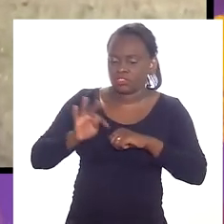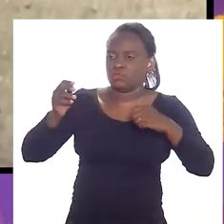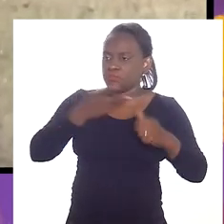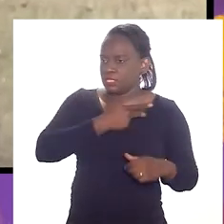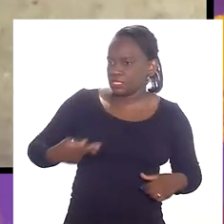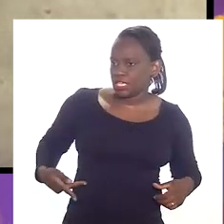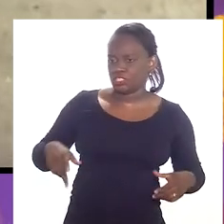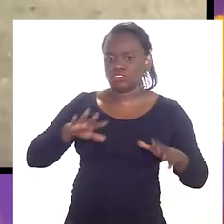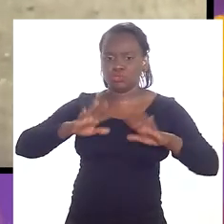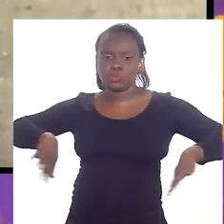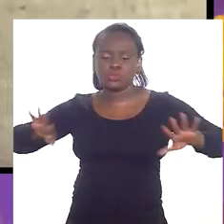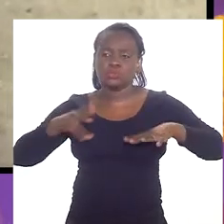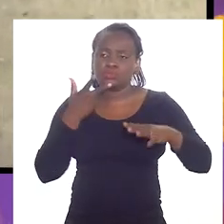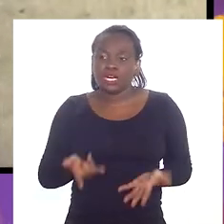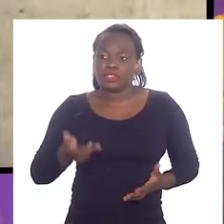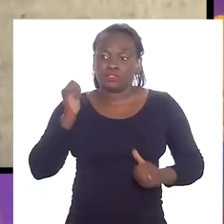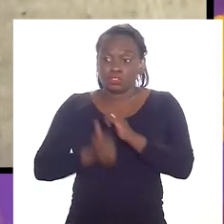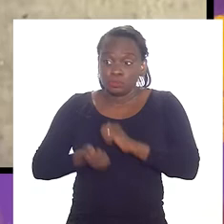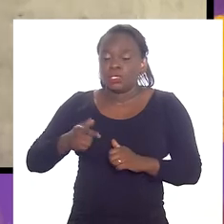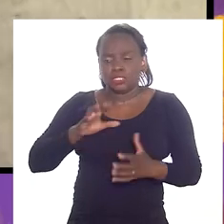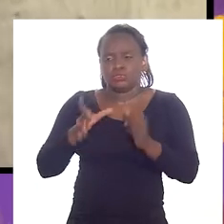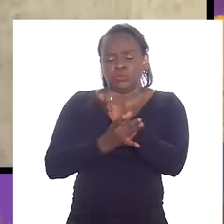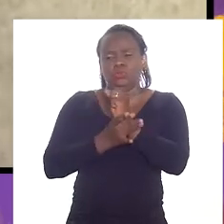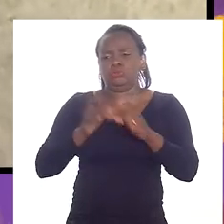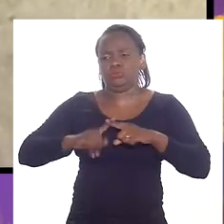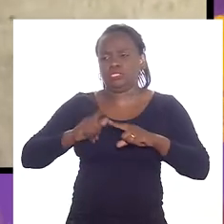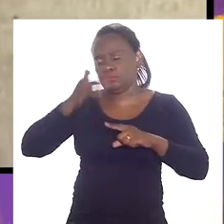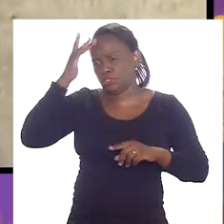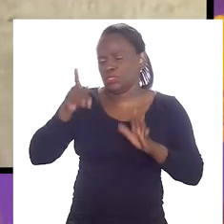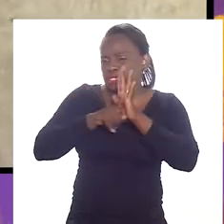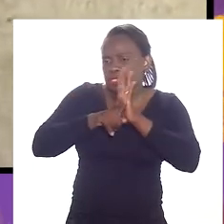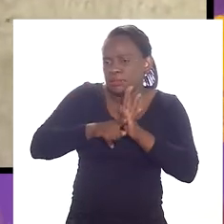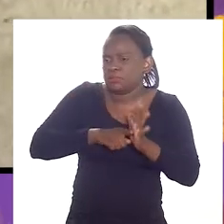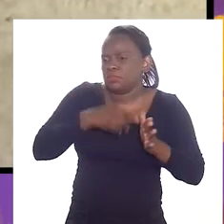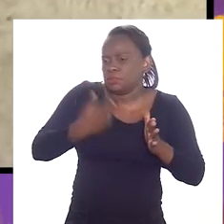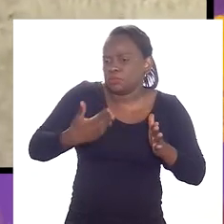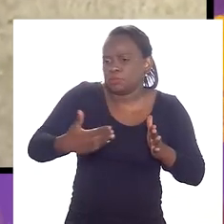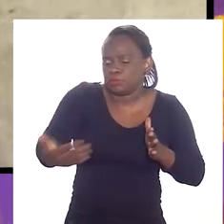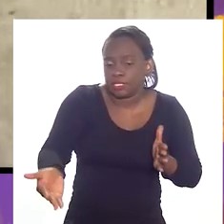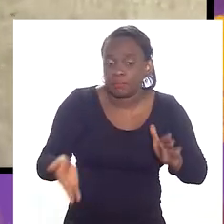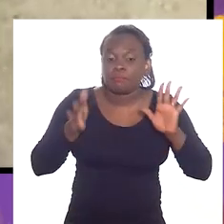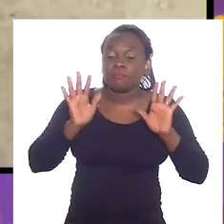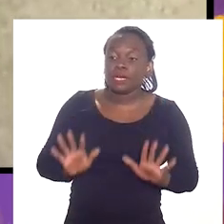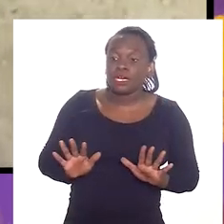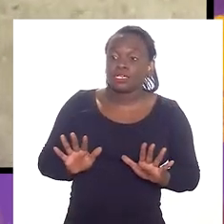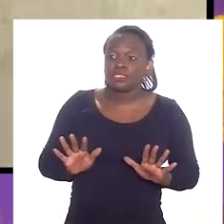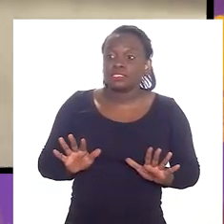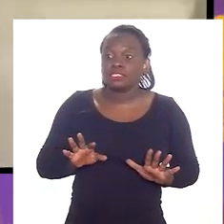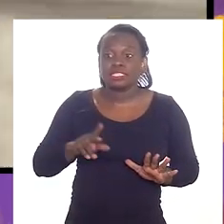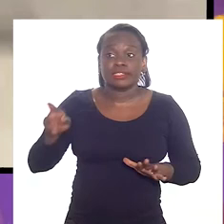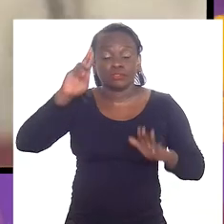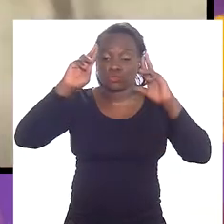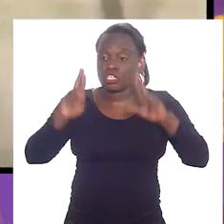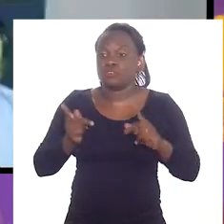predominam. Sem um condicionamento físico extraordinário, dificilmente se pode jogar futebol em boa qualidade. Cristiano Ronaldo é o exemplo mais claro